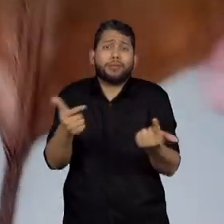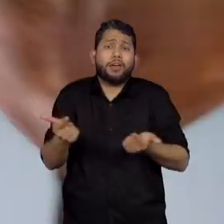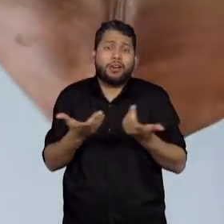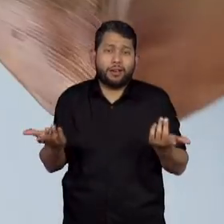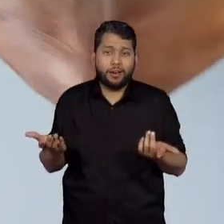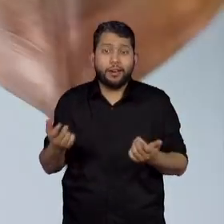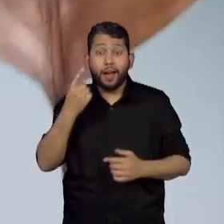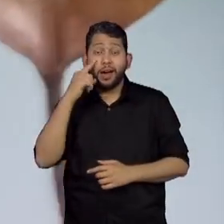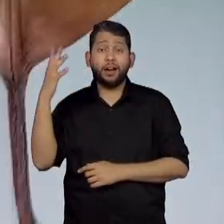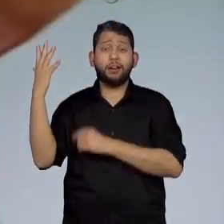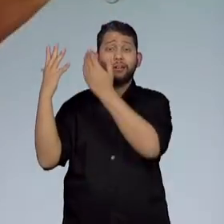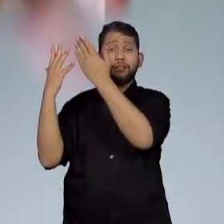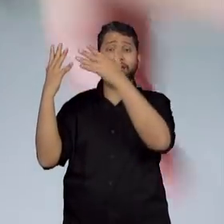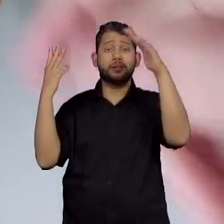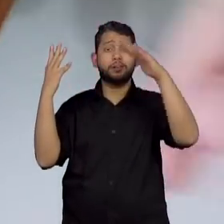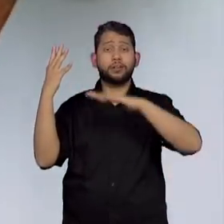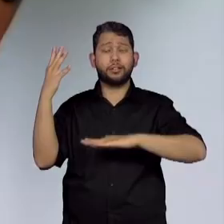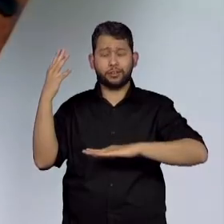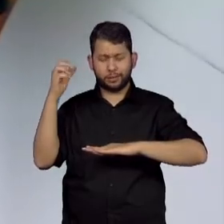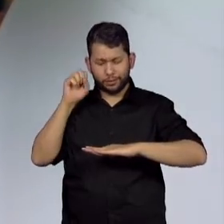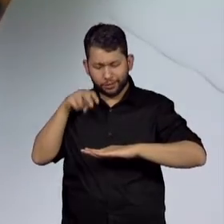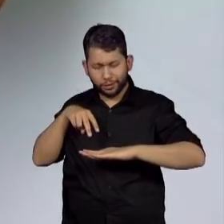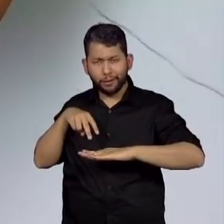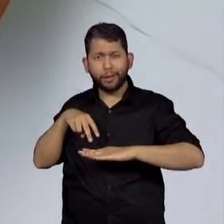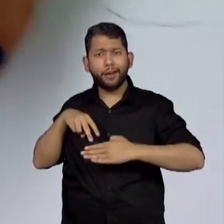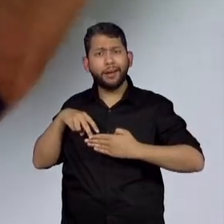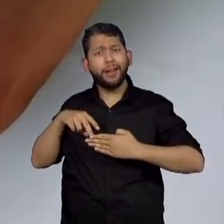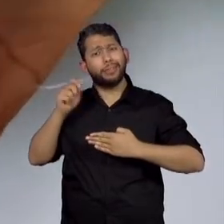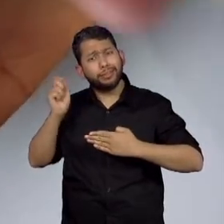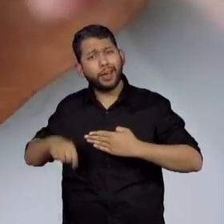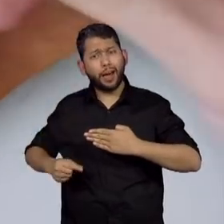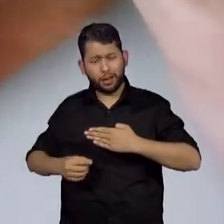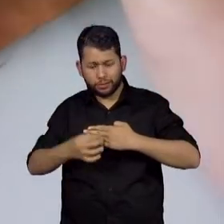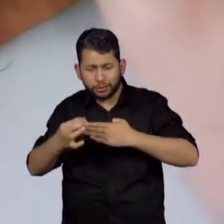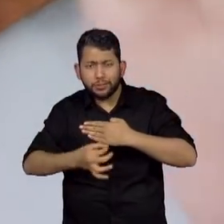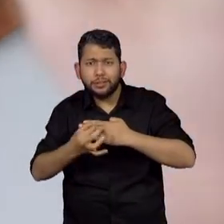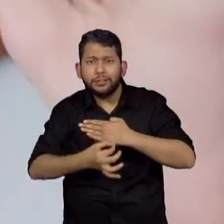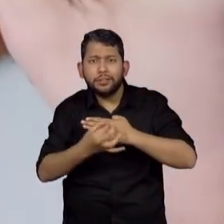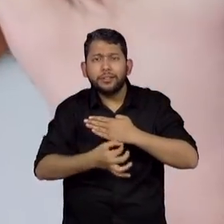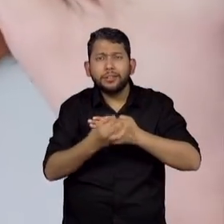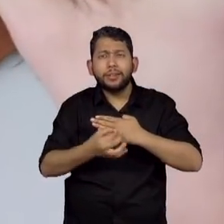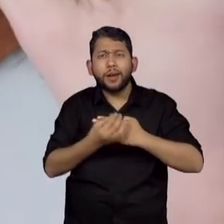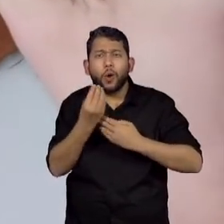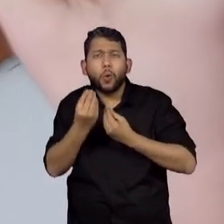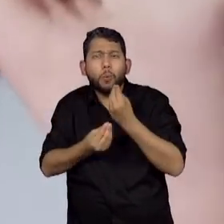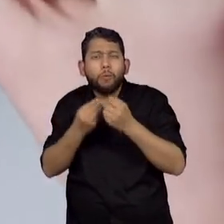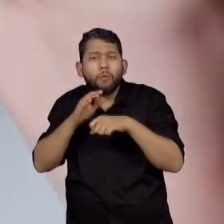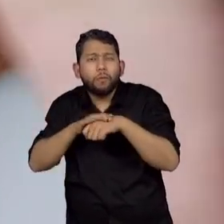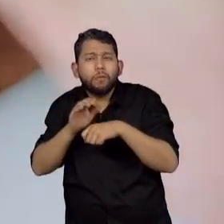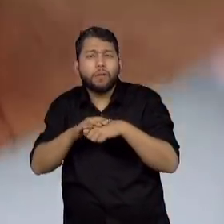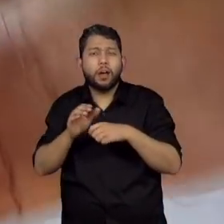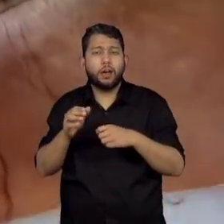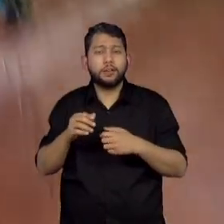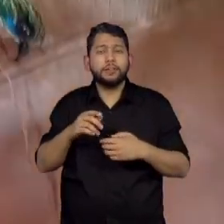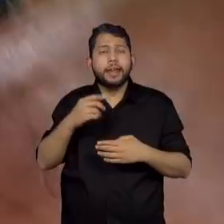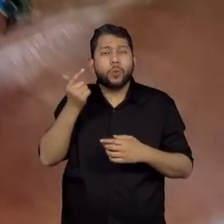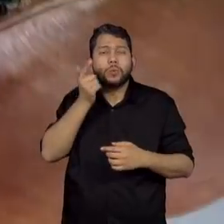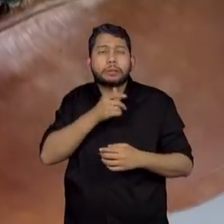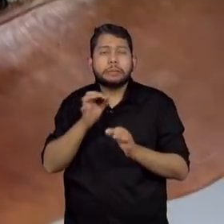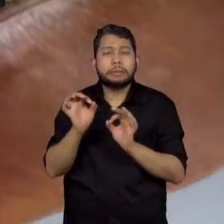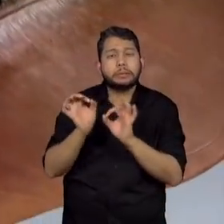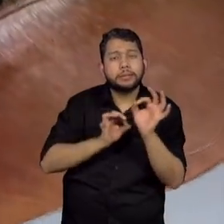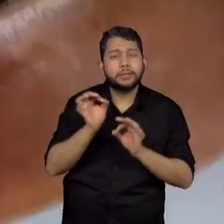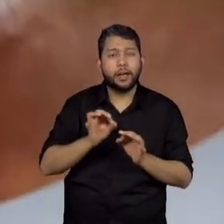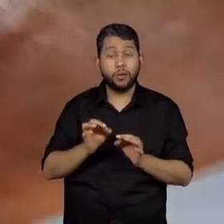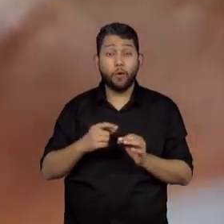folhas secas foi o suporte que deu ali para começar a aprender a fazer esses pontos, começar a unir uma folhinha com